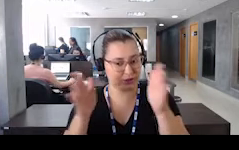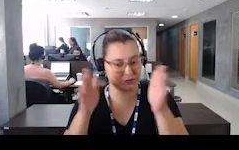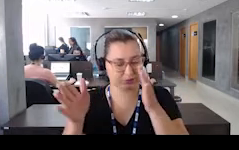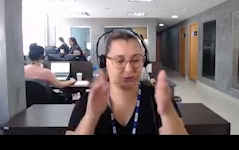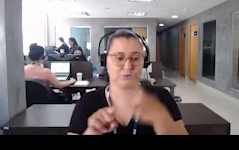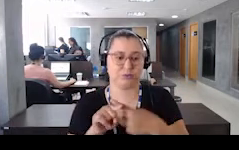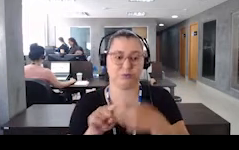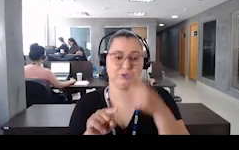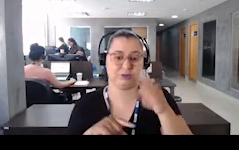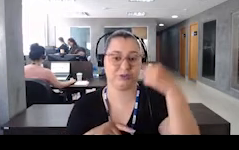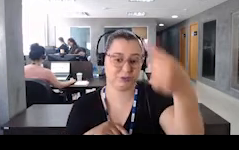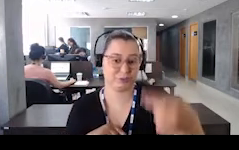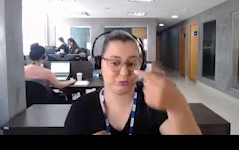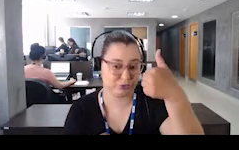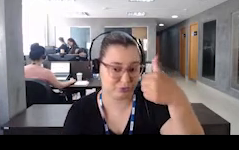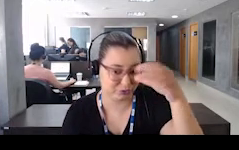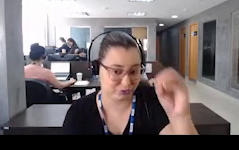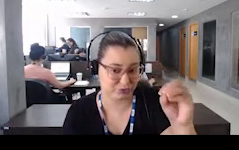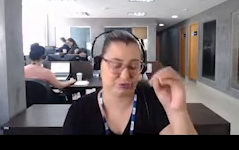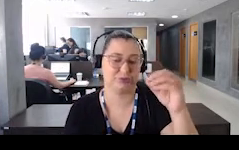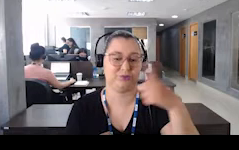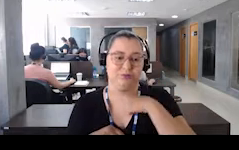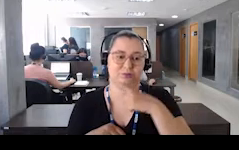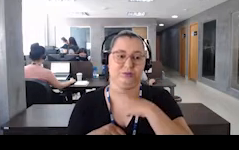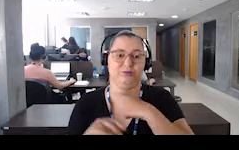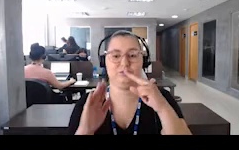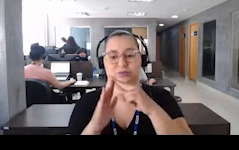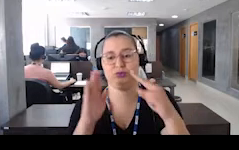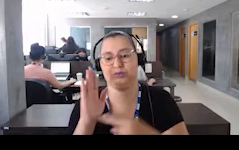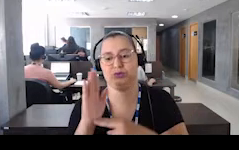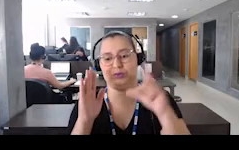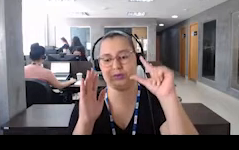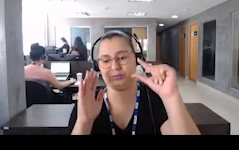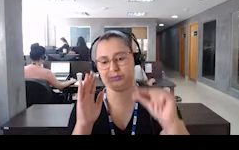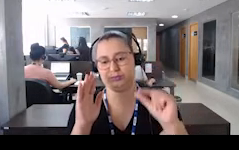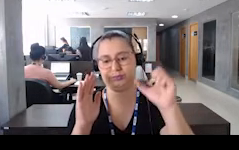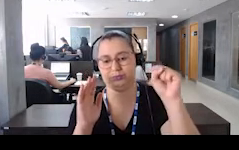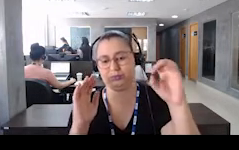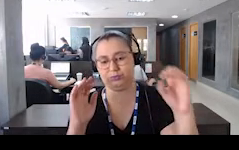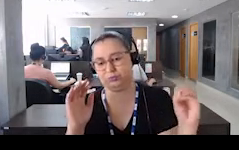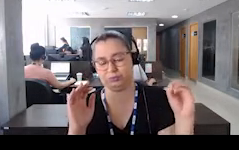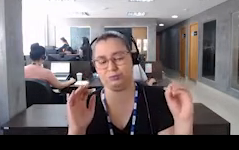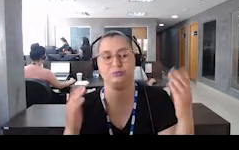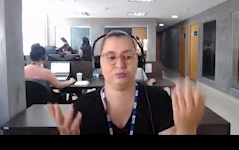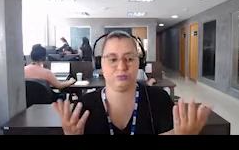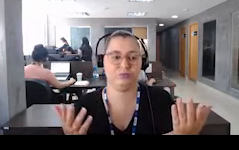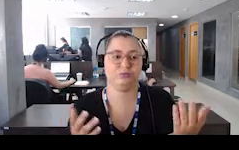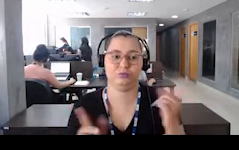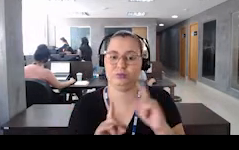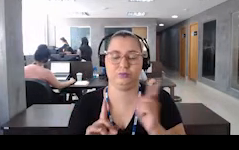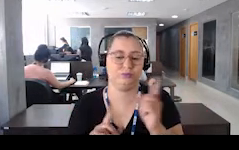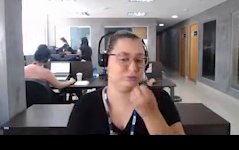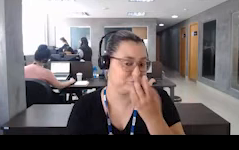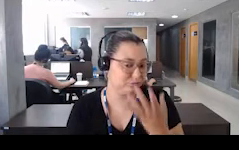né? Porque aqui, ó, depois do dia 10, as atividades vão valer 80 pontos, né? Então, por isso que